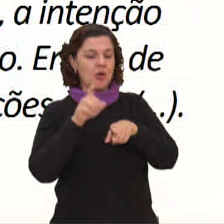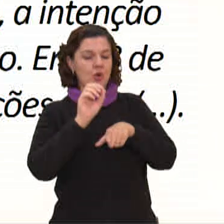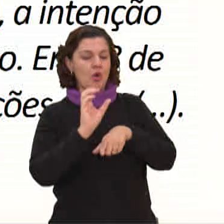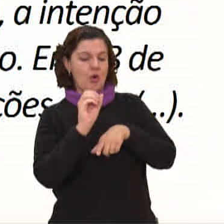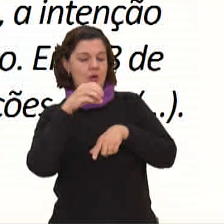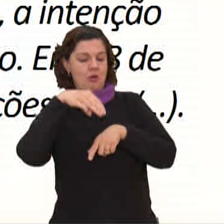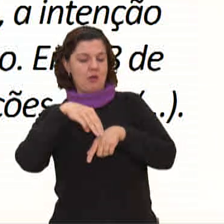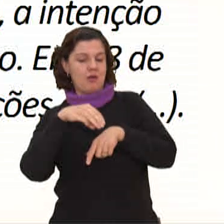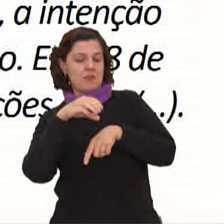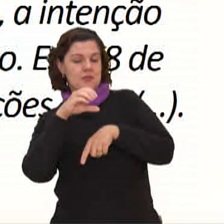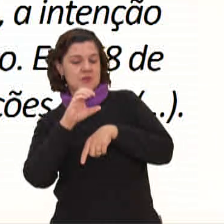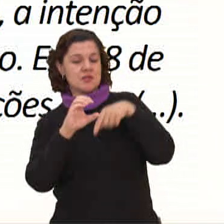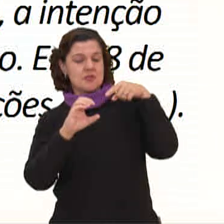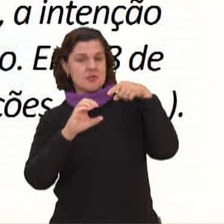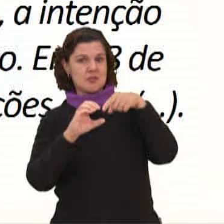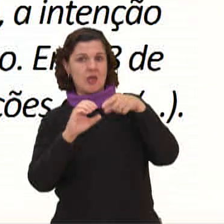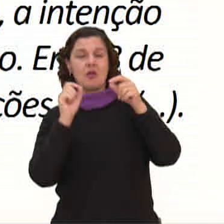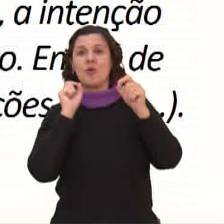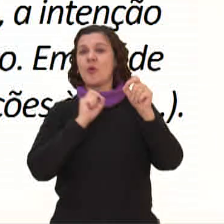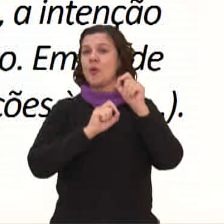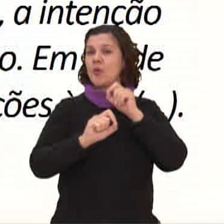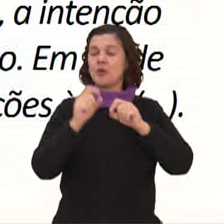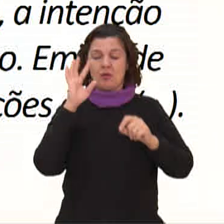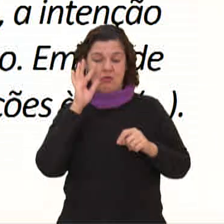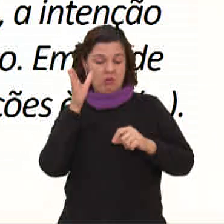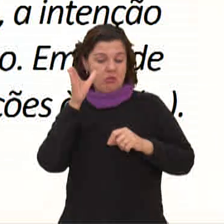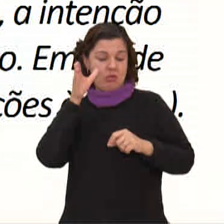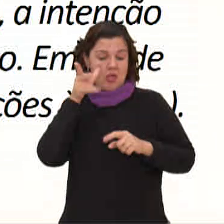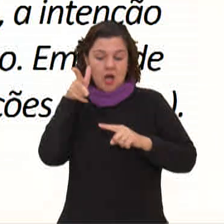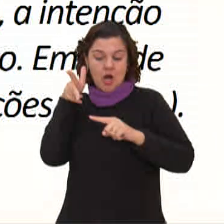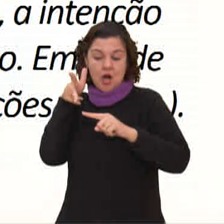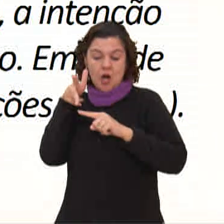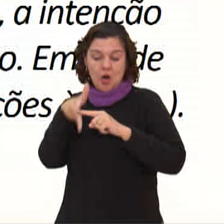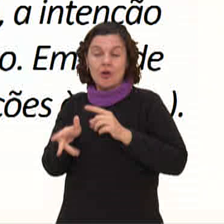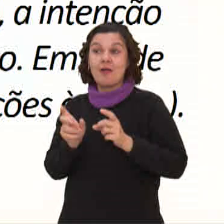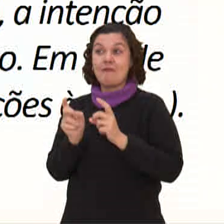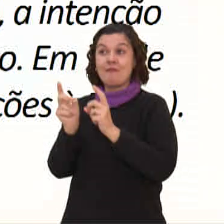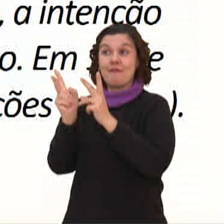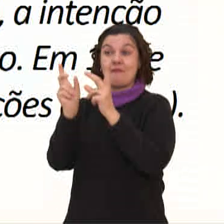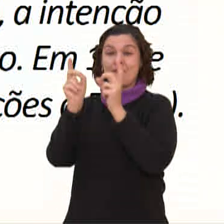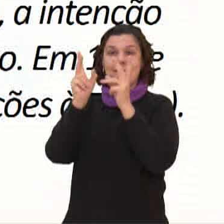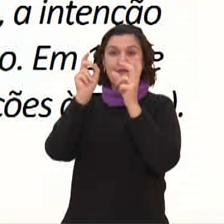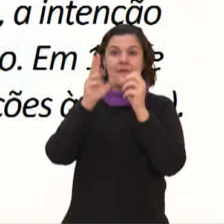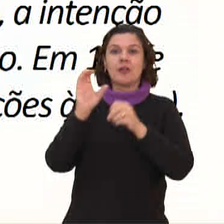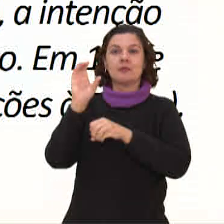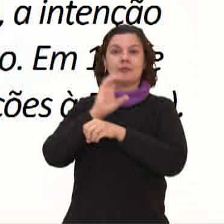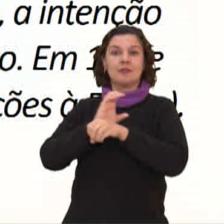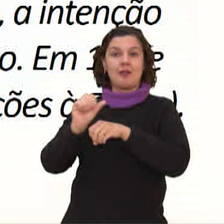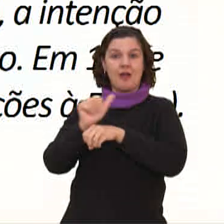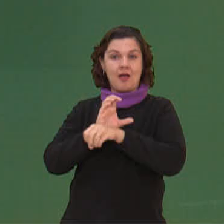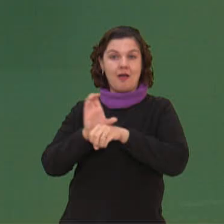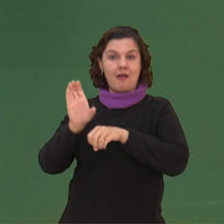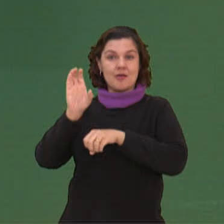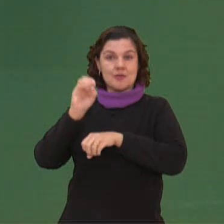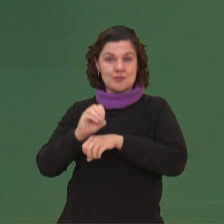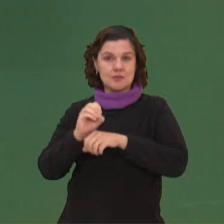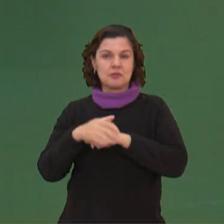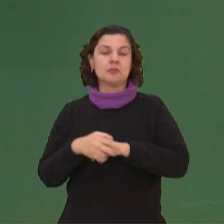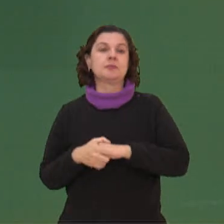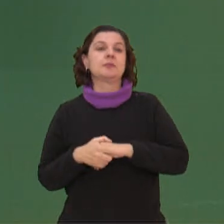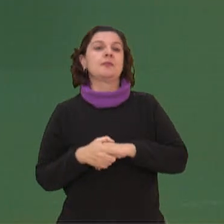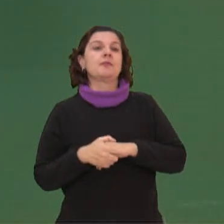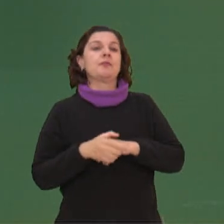do Comércio, OMC, a intenção brasileira de suspender o que? A concessão ao bloco econômico.